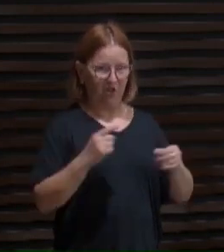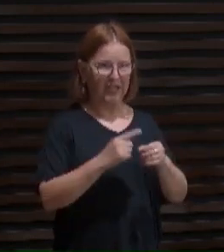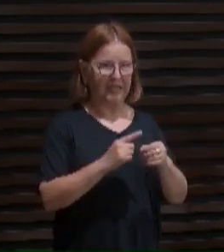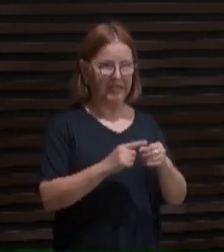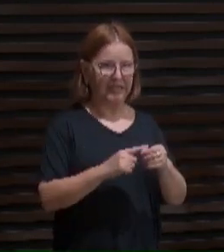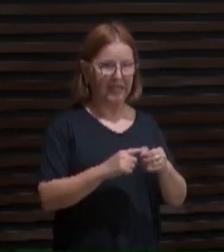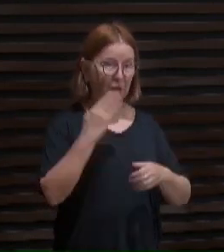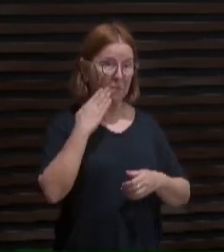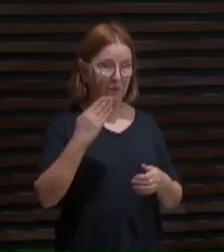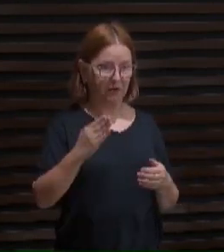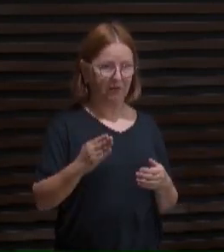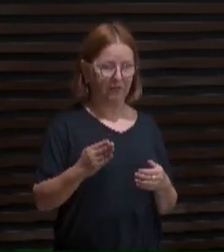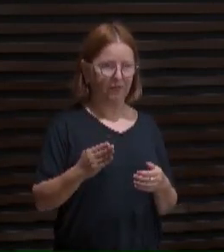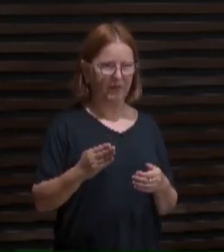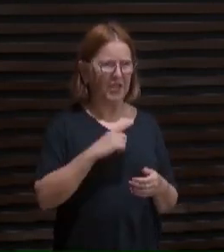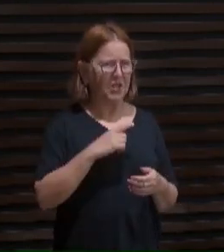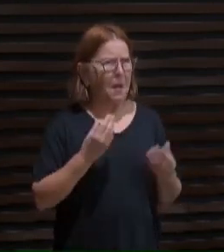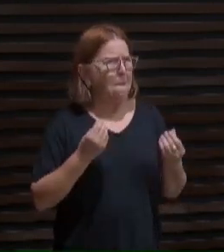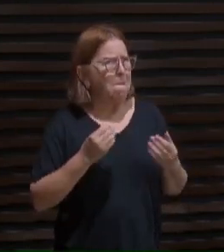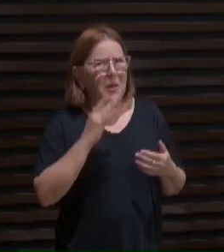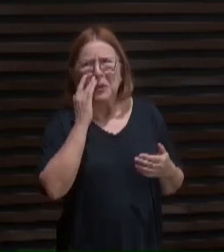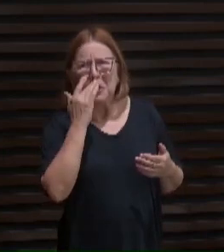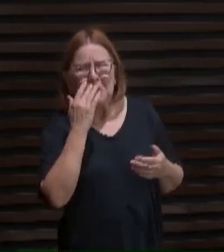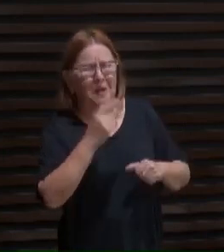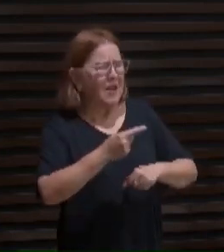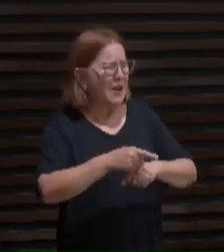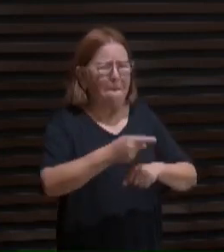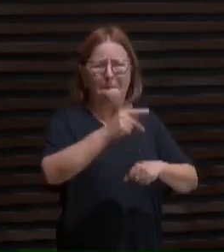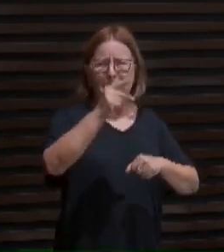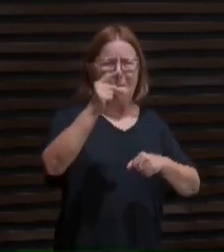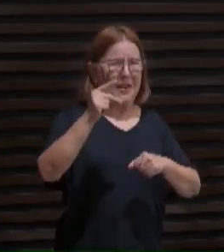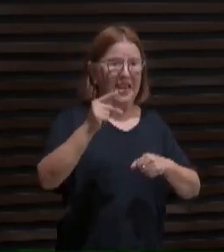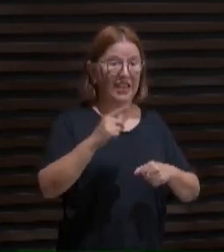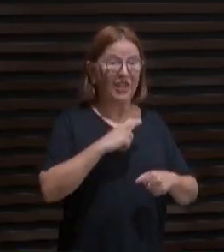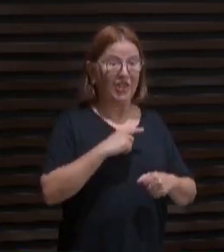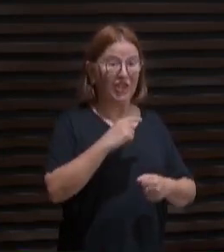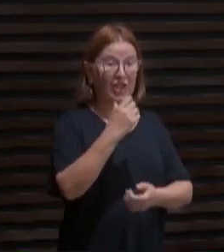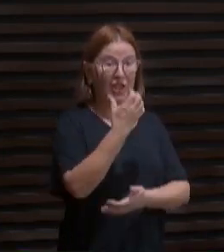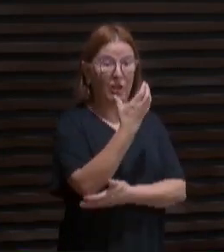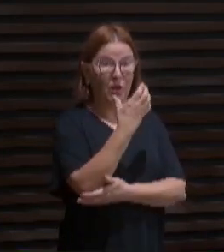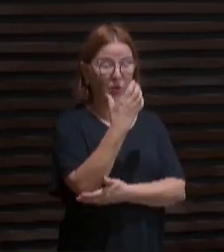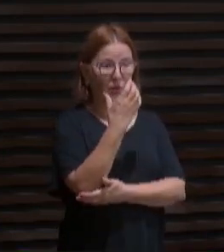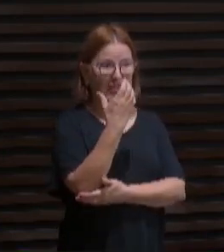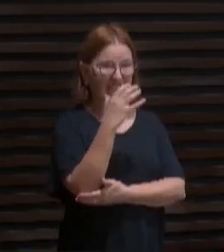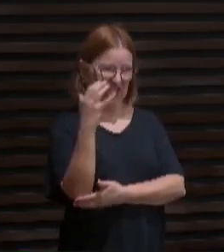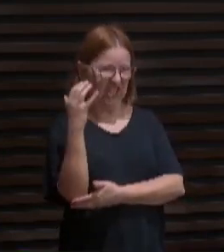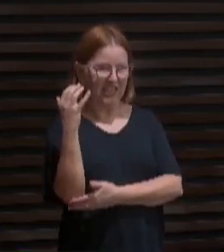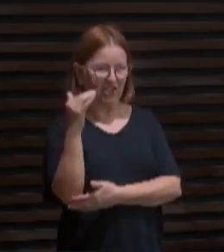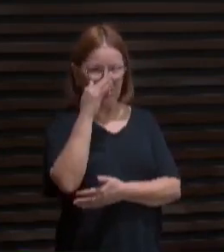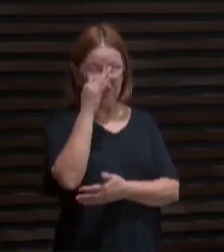Riquíssima em ouro, tanta prata. O jardim suspenso, uma das 7 maravilhas do mundo. E